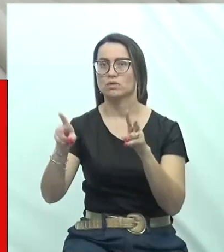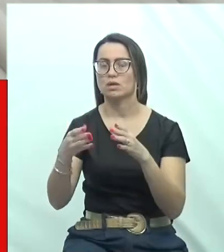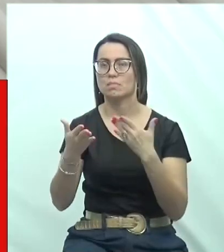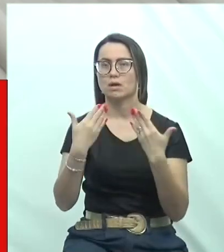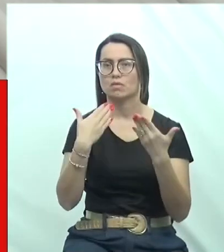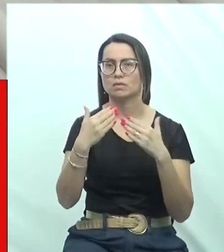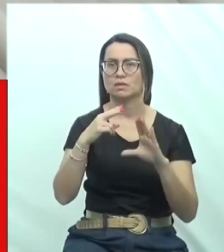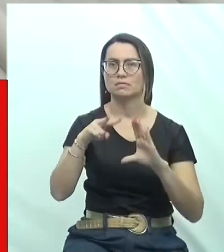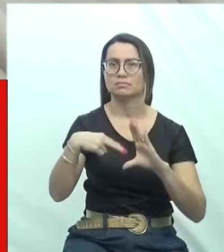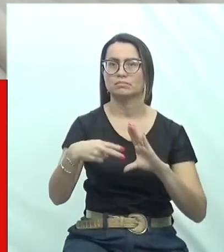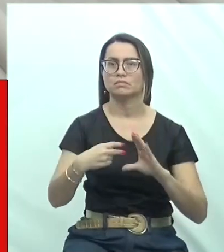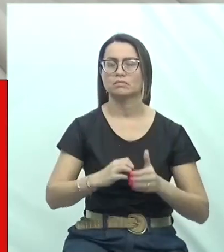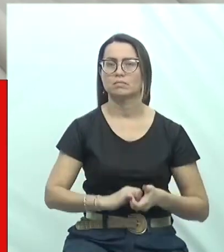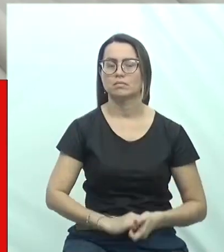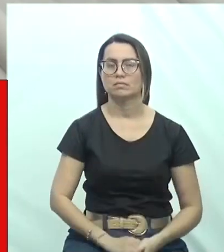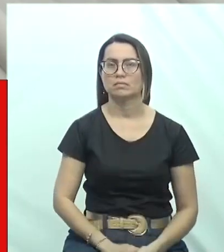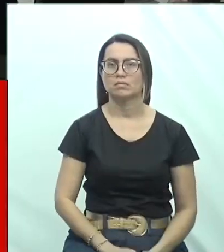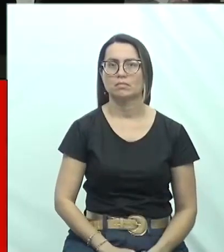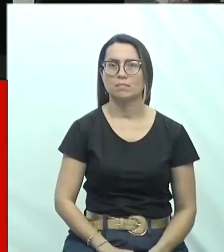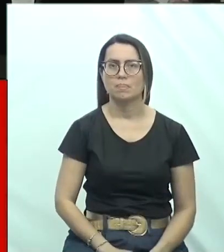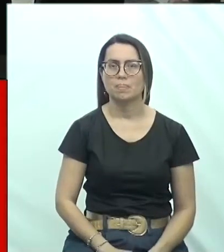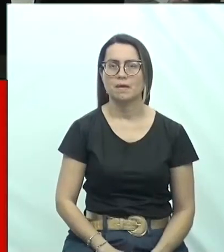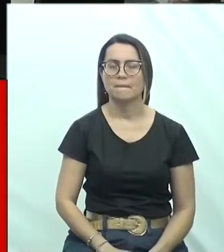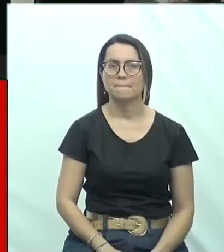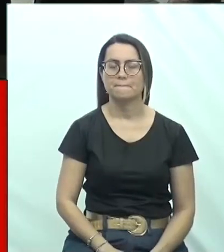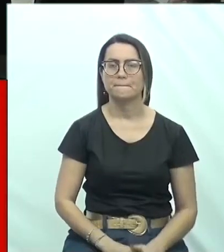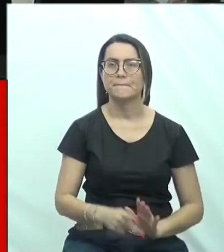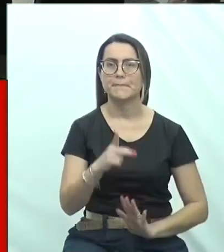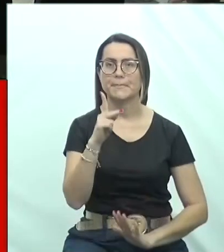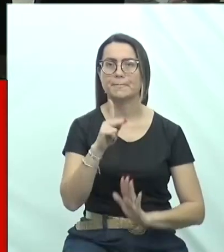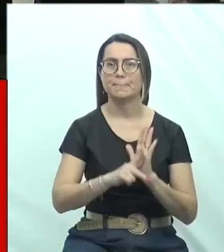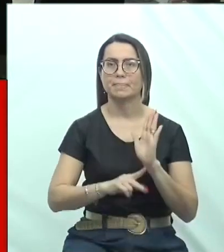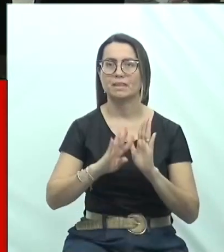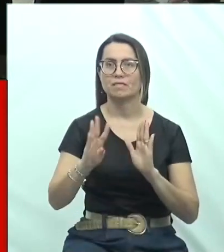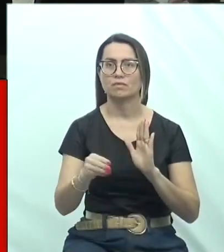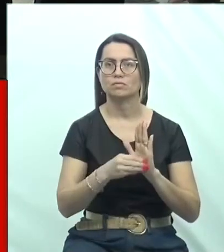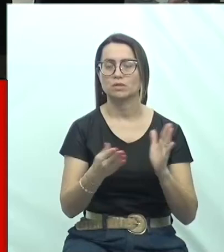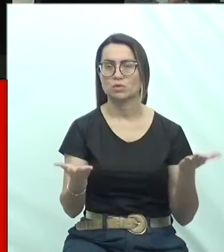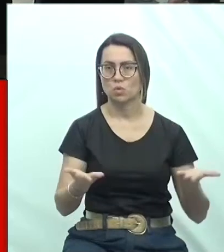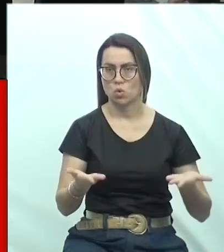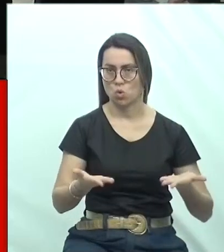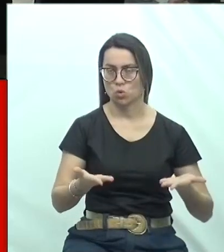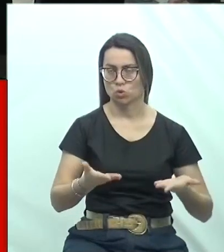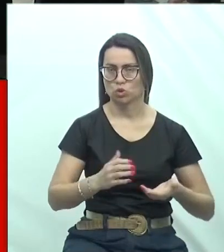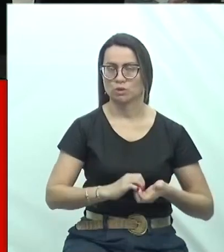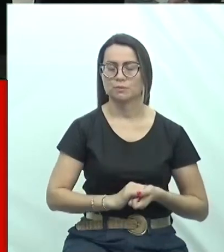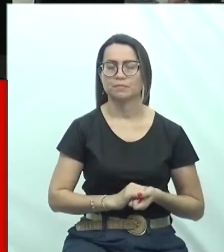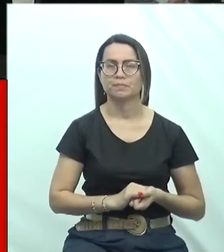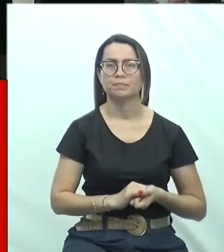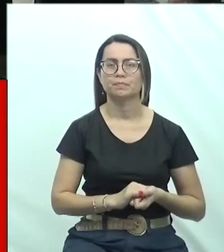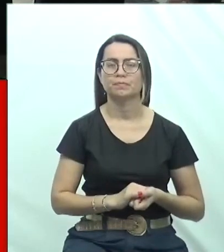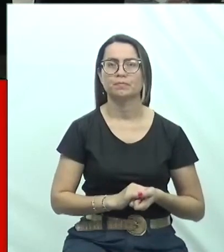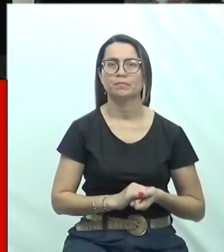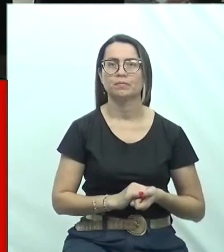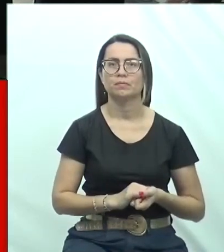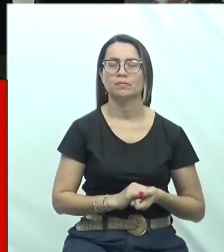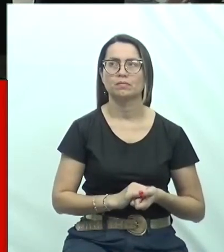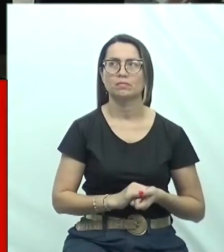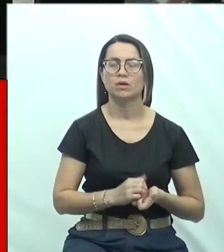matéria para a deliberação do plenário. O projeto foi incluído na ordem do dia na sessão ordinária de